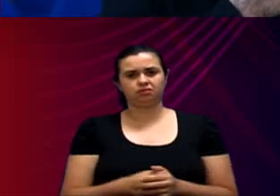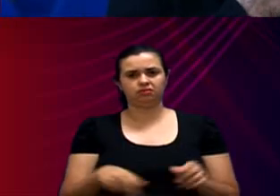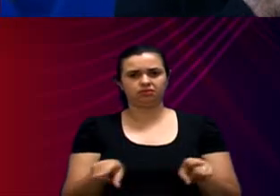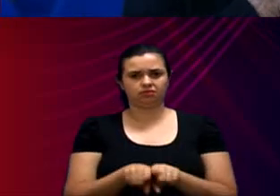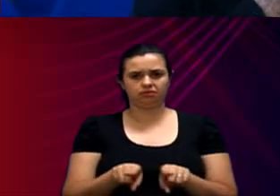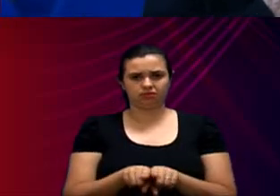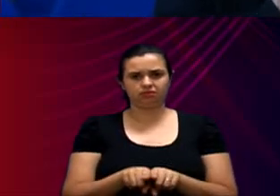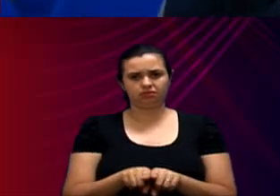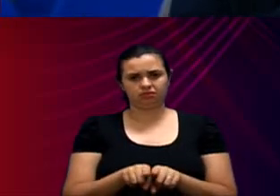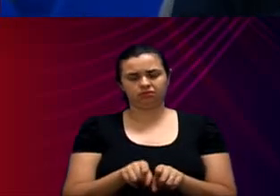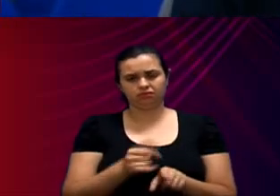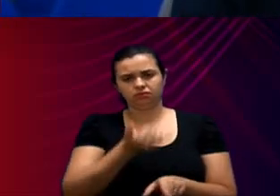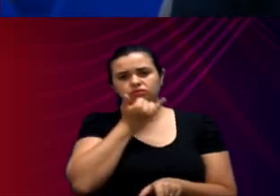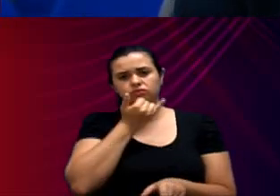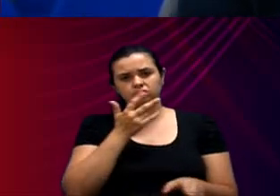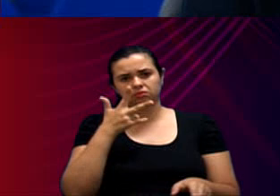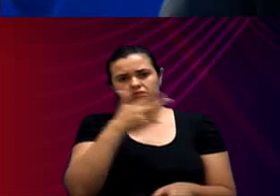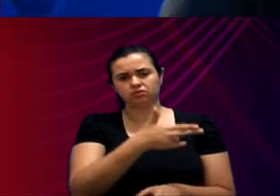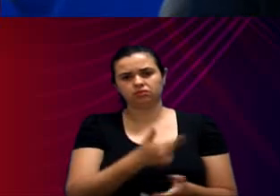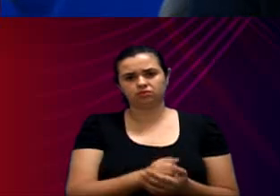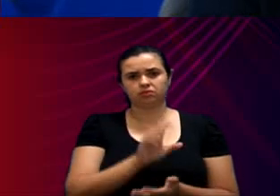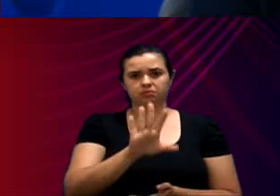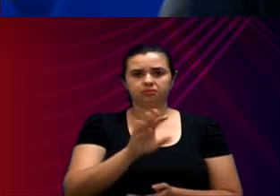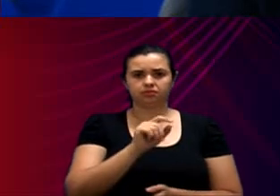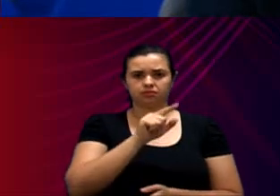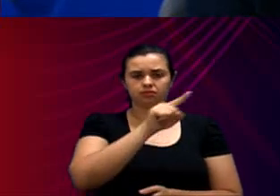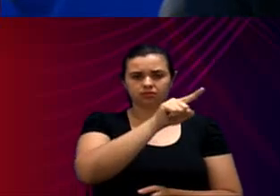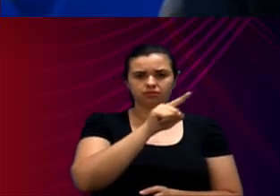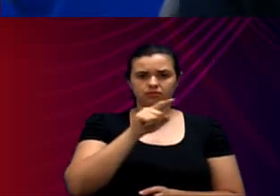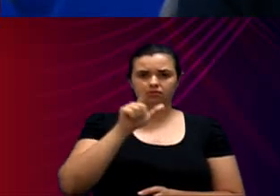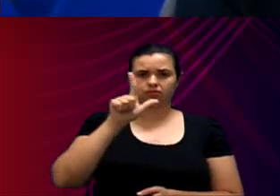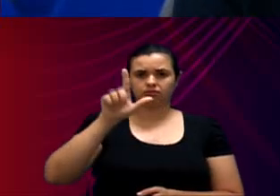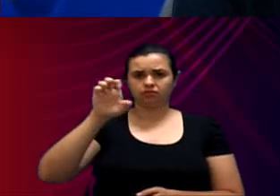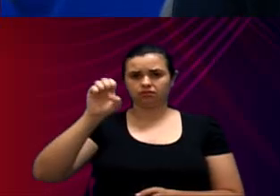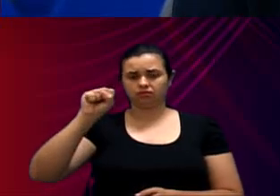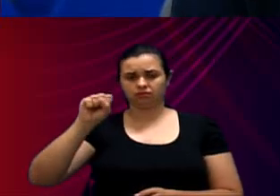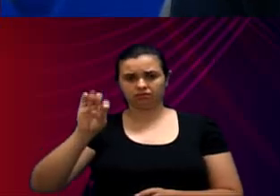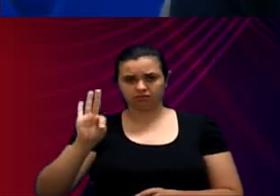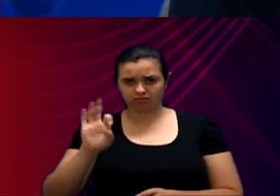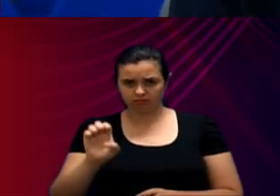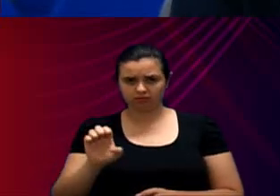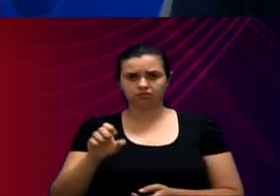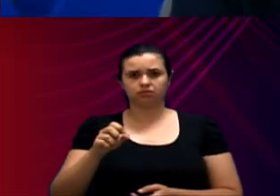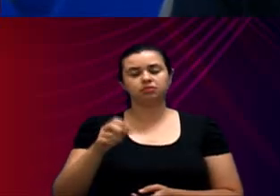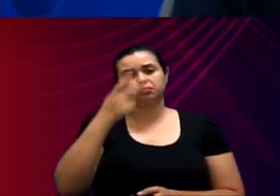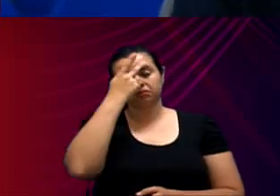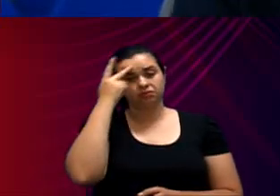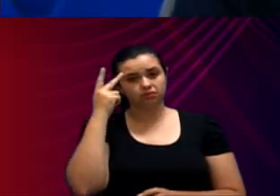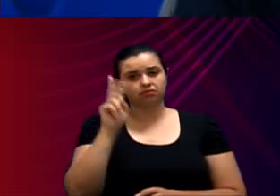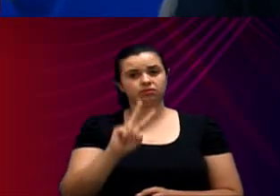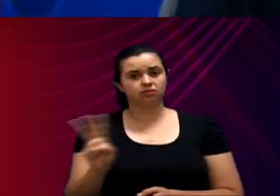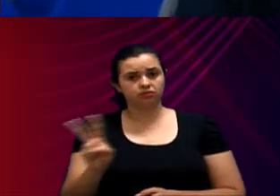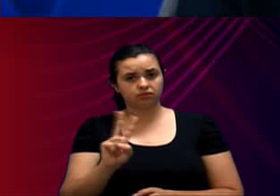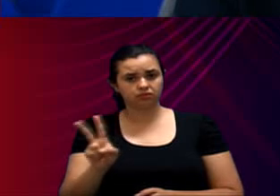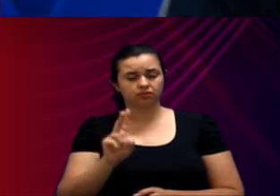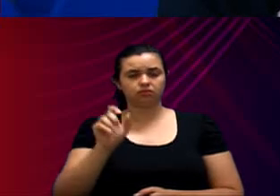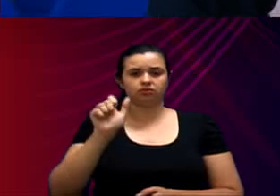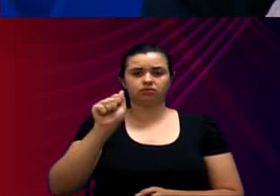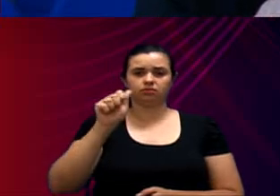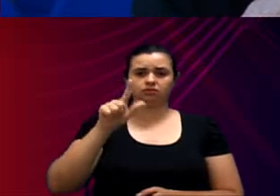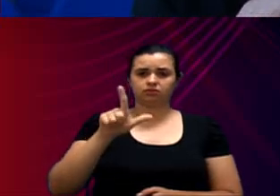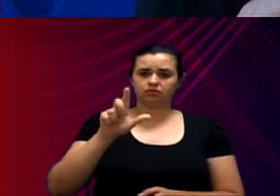Leste, desculpa cortar a senhora, atende pessoas de Alumínio, de Mairinque, de Votorantim, né? Sim.